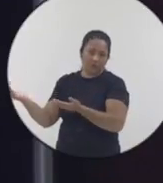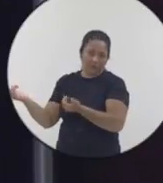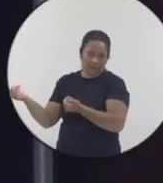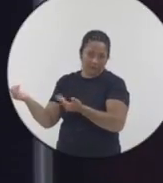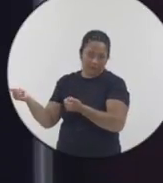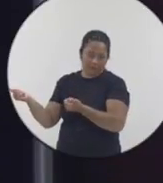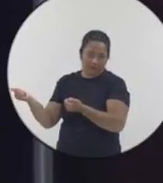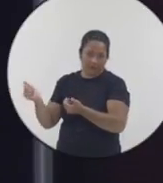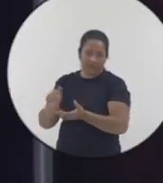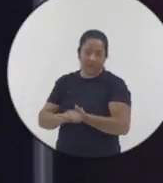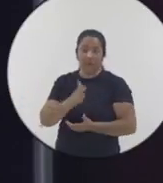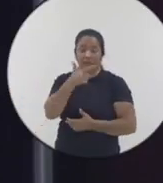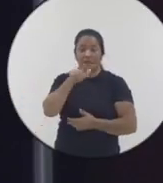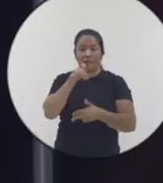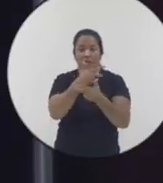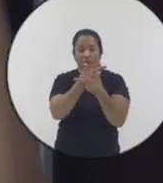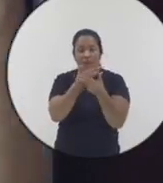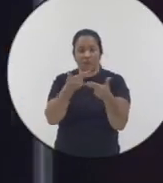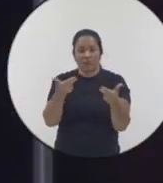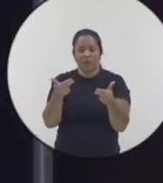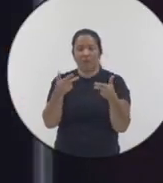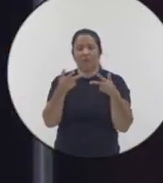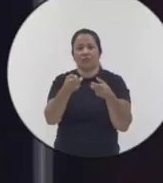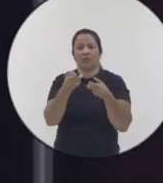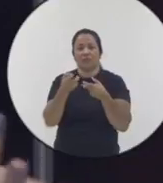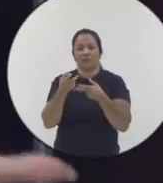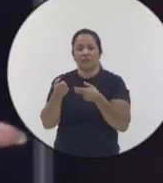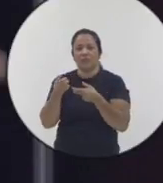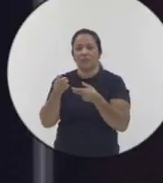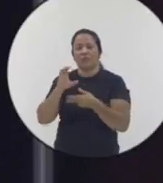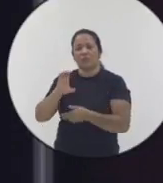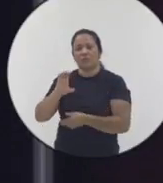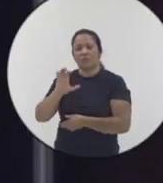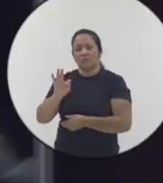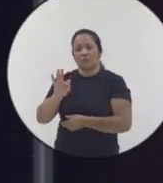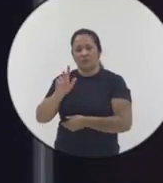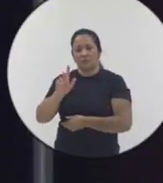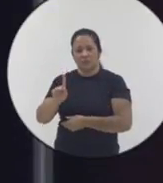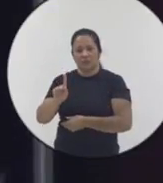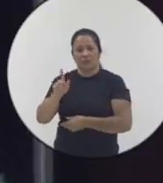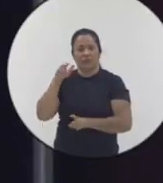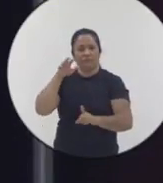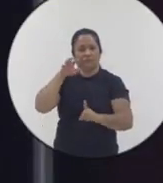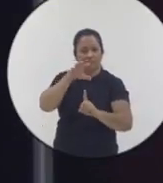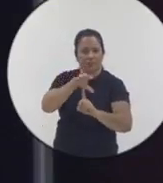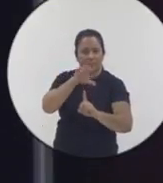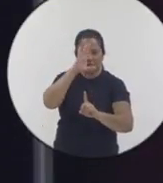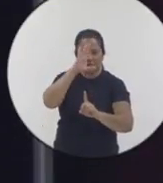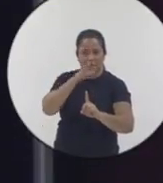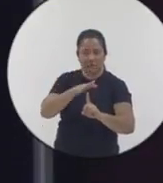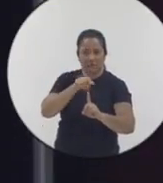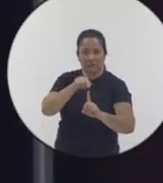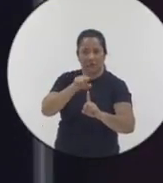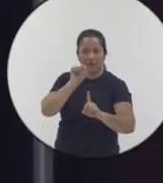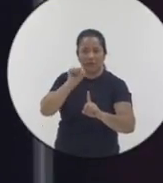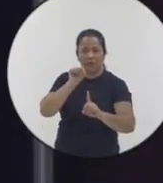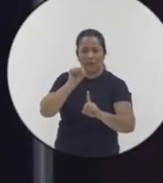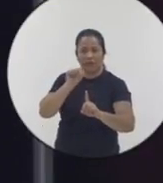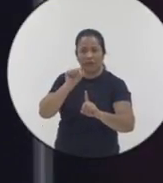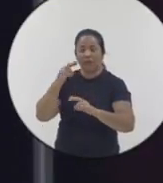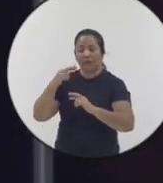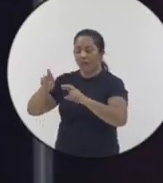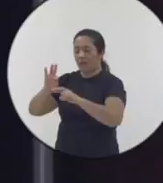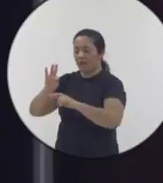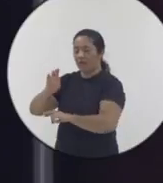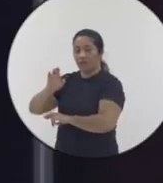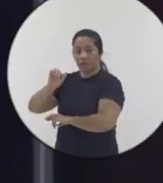que eu vejo aqui, que o Conselho de Psicologia tem fator direto, né, assim, Nós estamos aqui hoje, a Rede Trans está iniciando o nosso